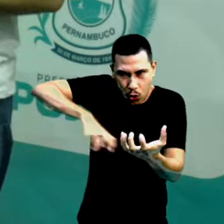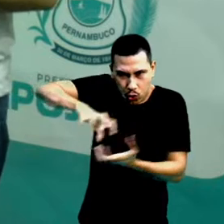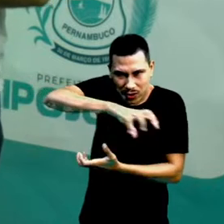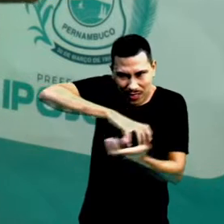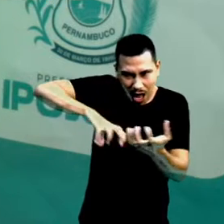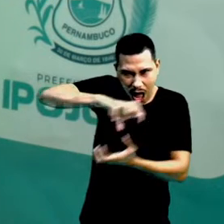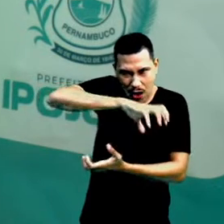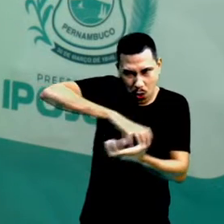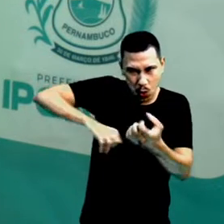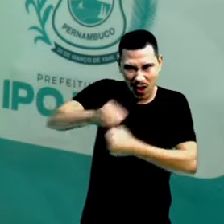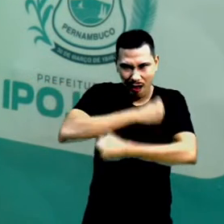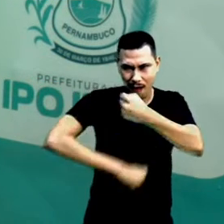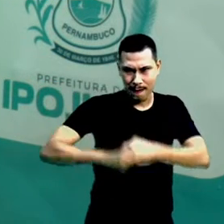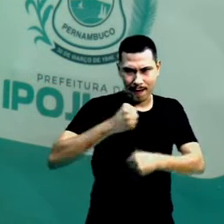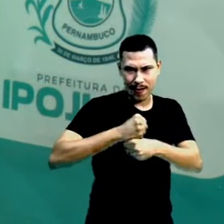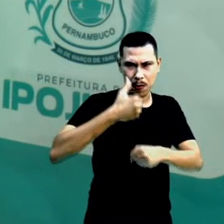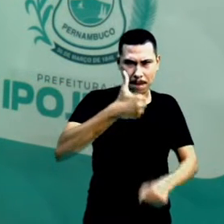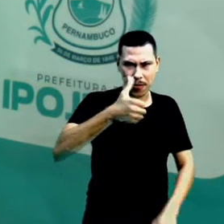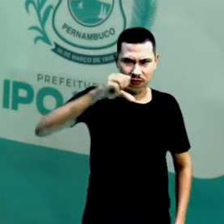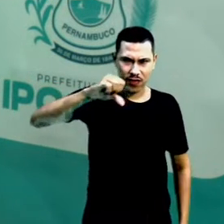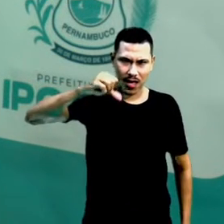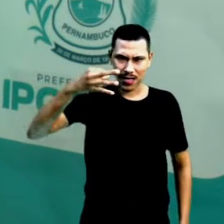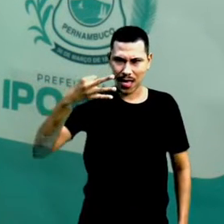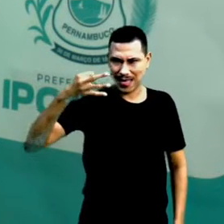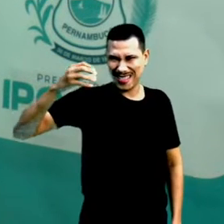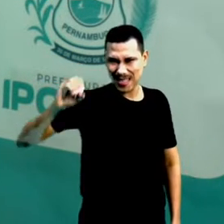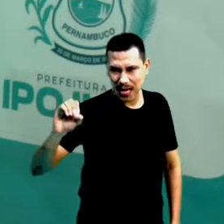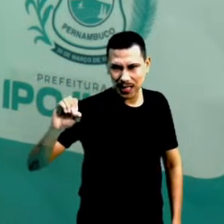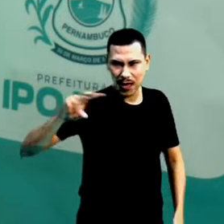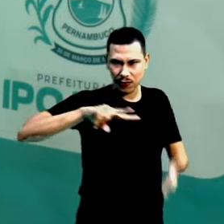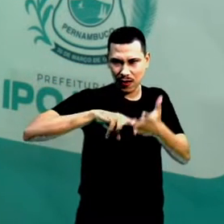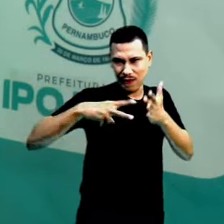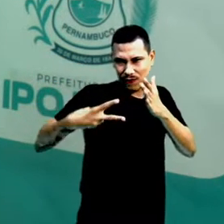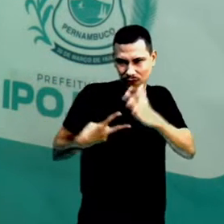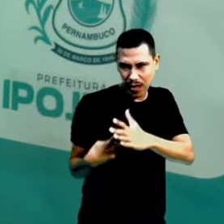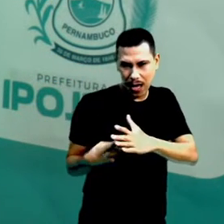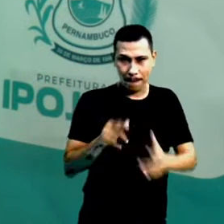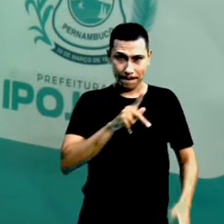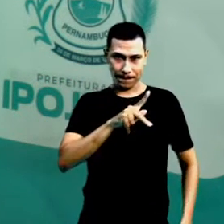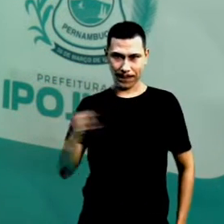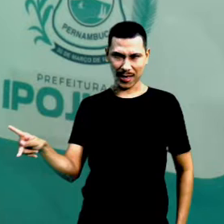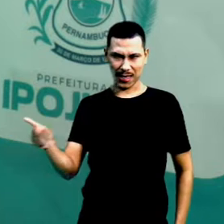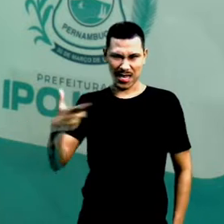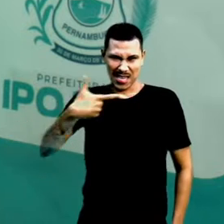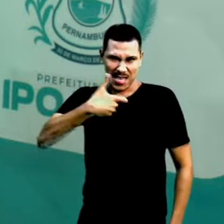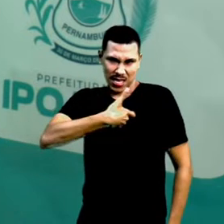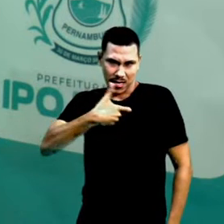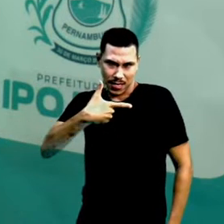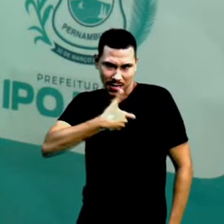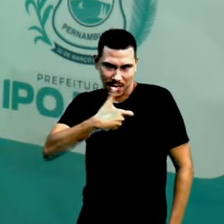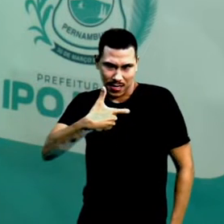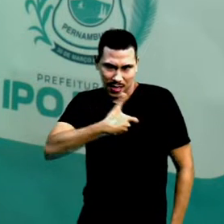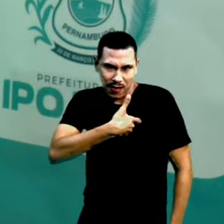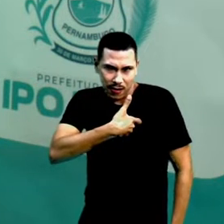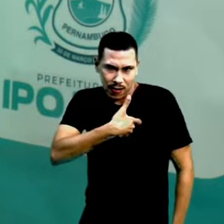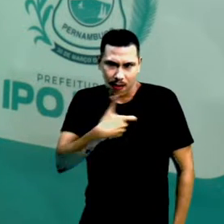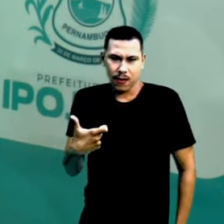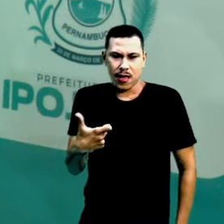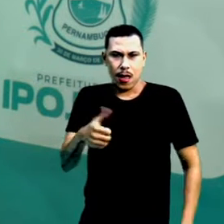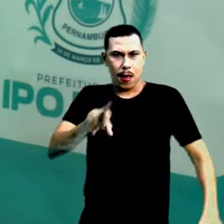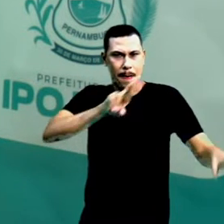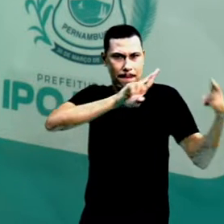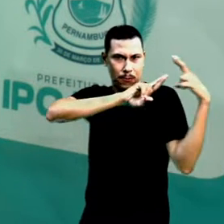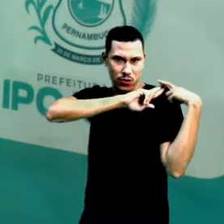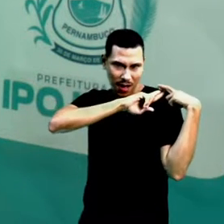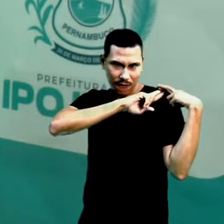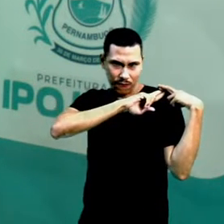1930. Esse golpe de Estado foi o golpe no qual o Getúlio Vargas, ele assumiu o governo